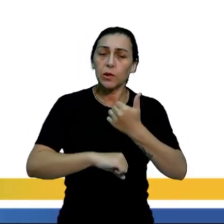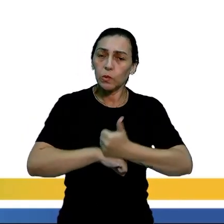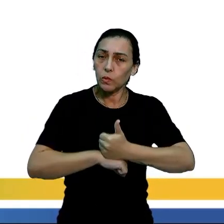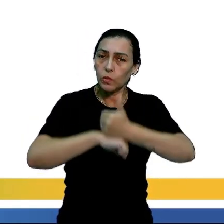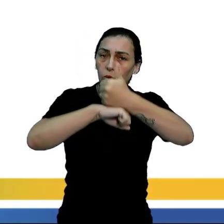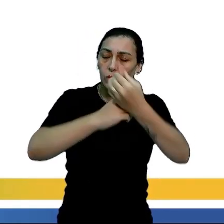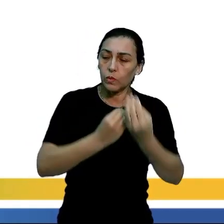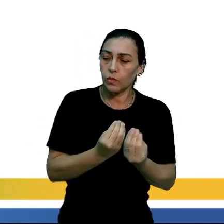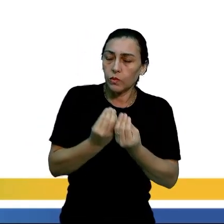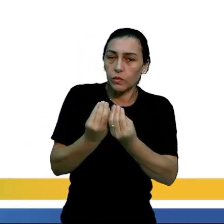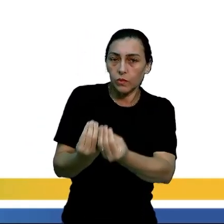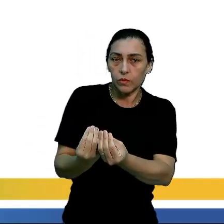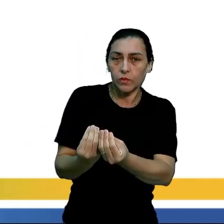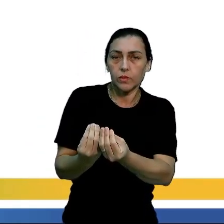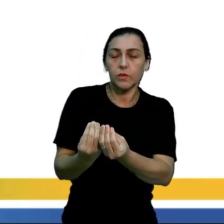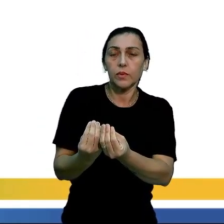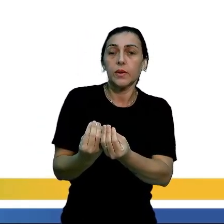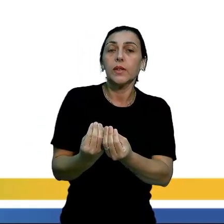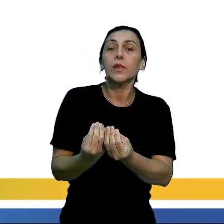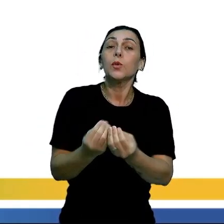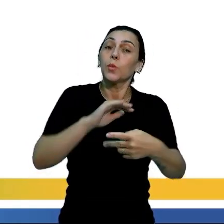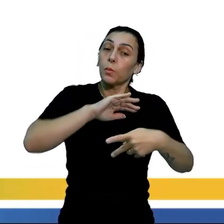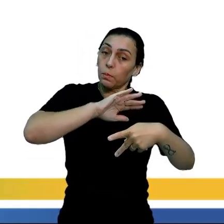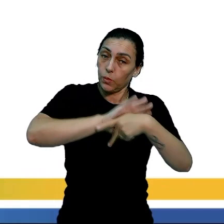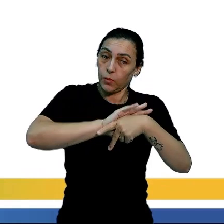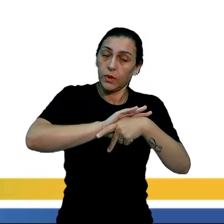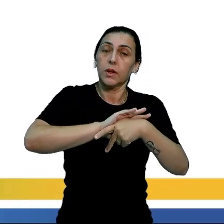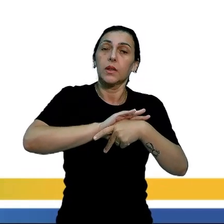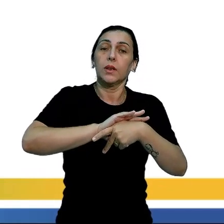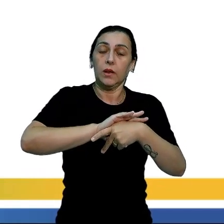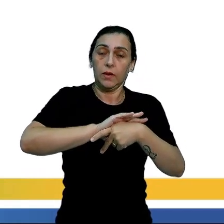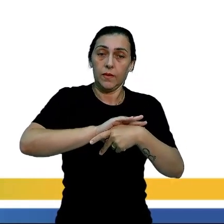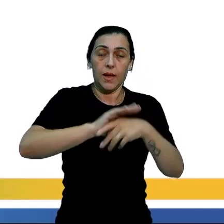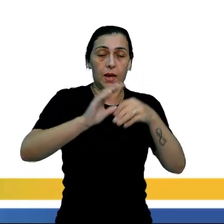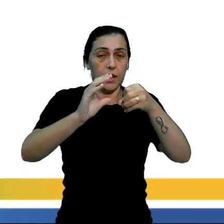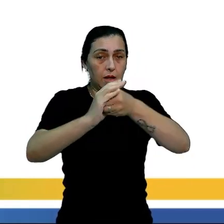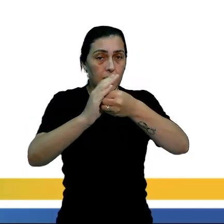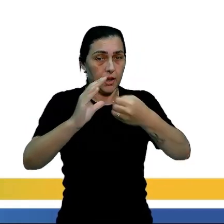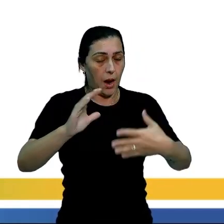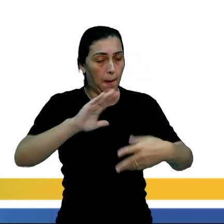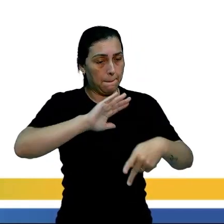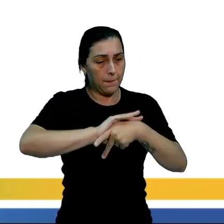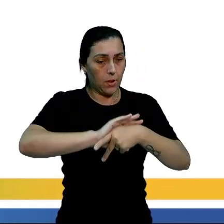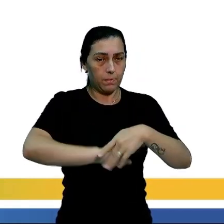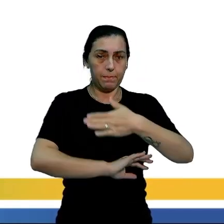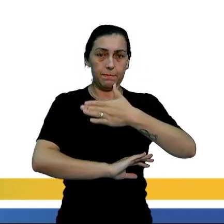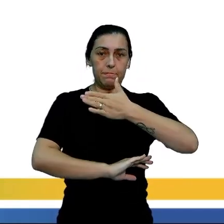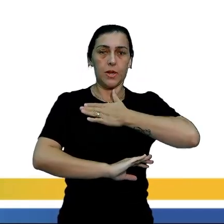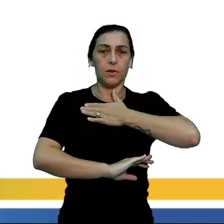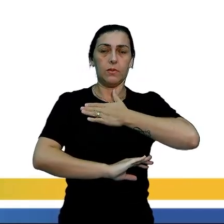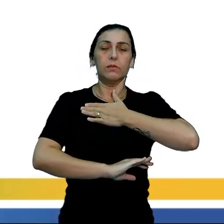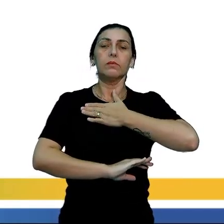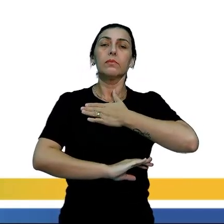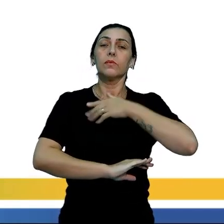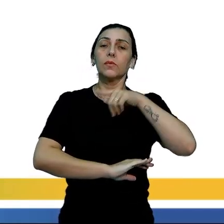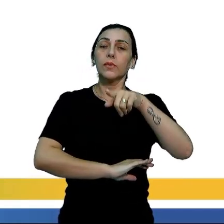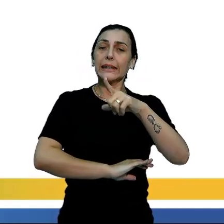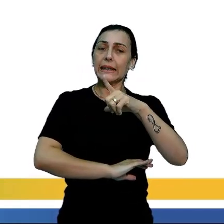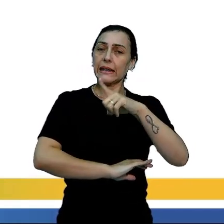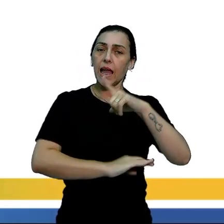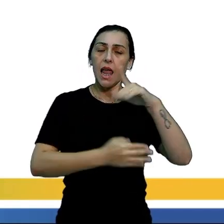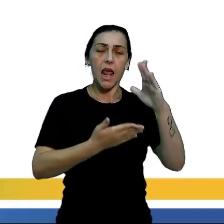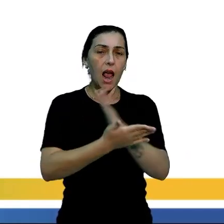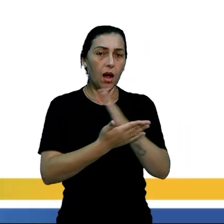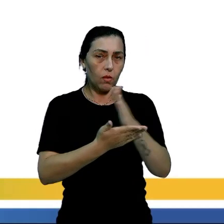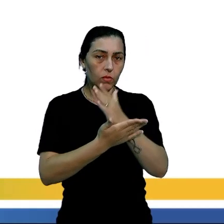qualidade, e no caso dos possessivos, né, ela dá essa característica de posse, né? Ou seja, você possui alguma